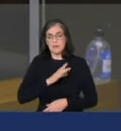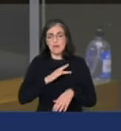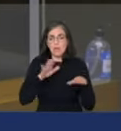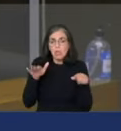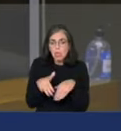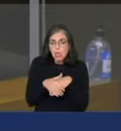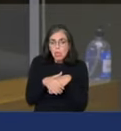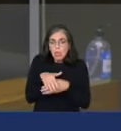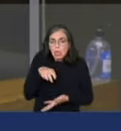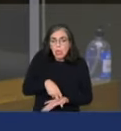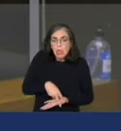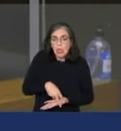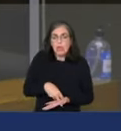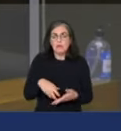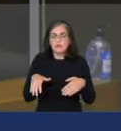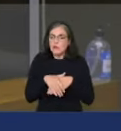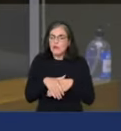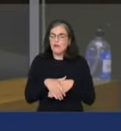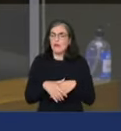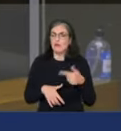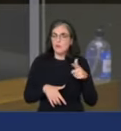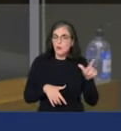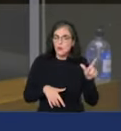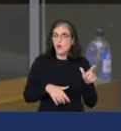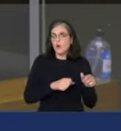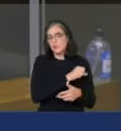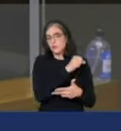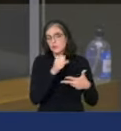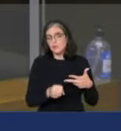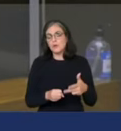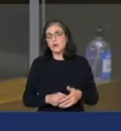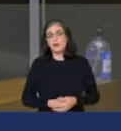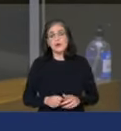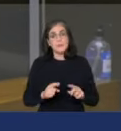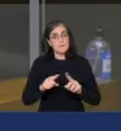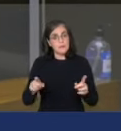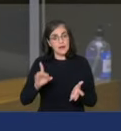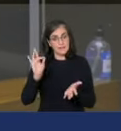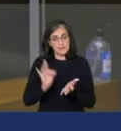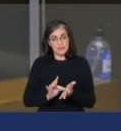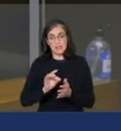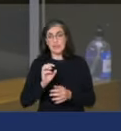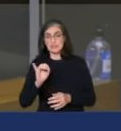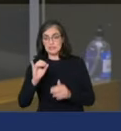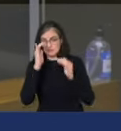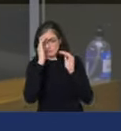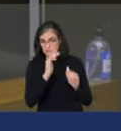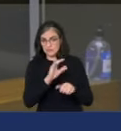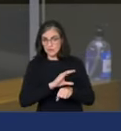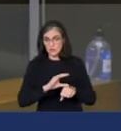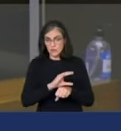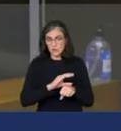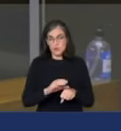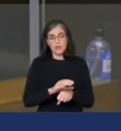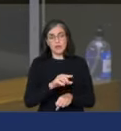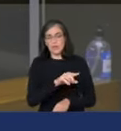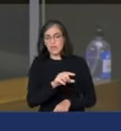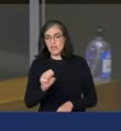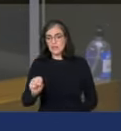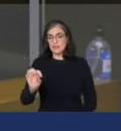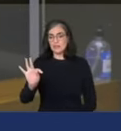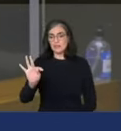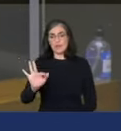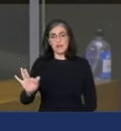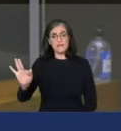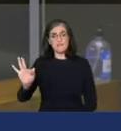o outro poder e na verdade pela literalidade da Constituição o STF nem é um poder porque o